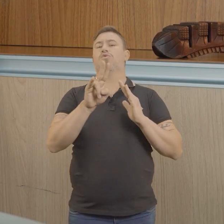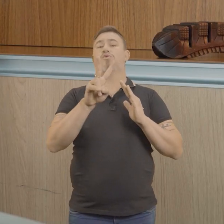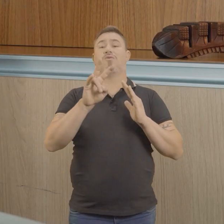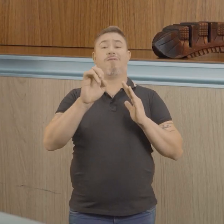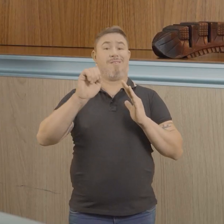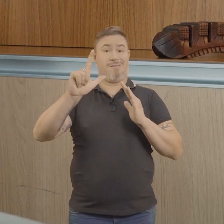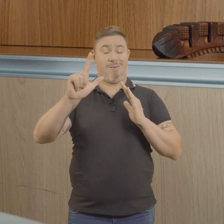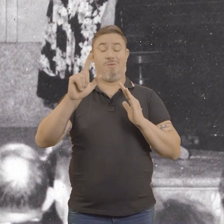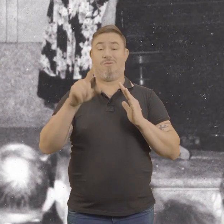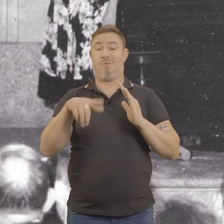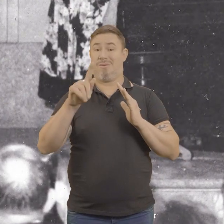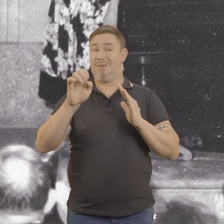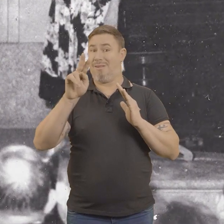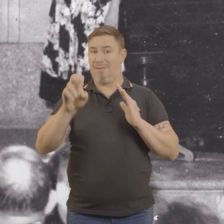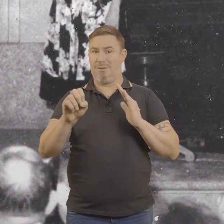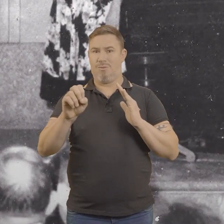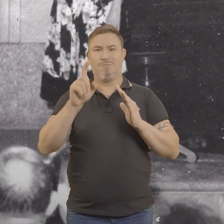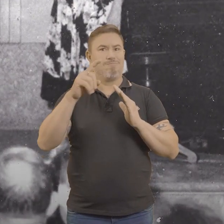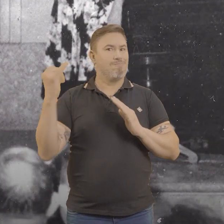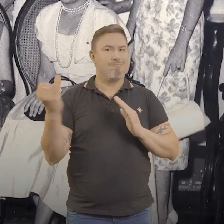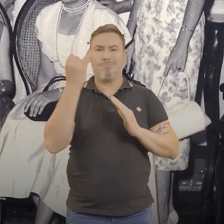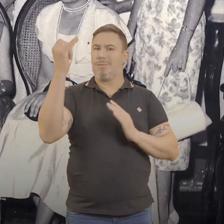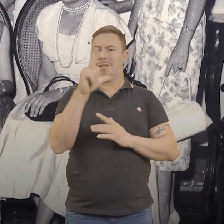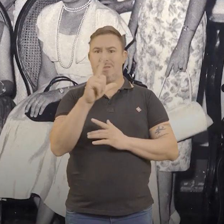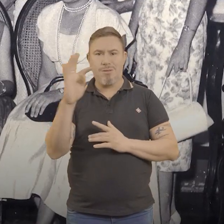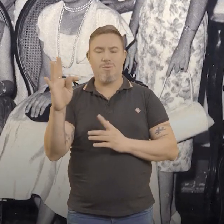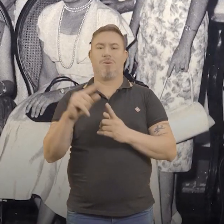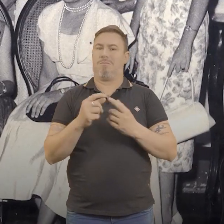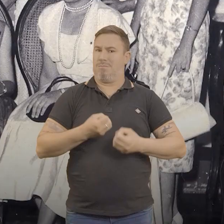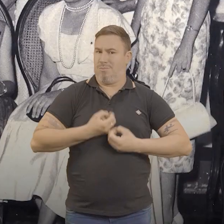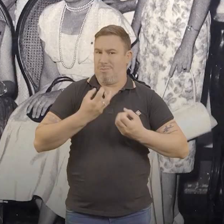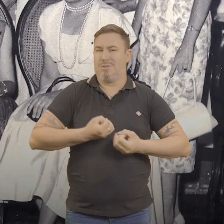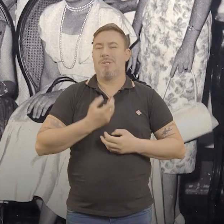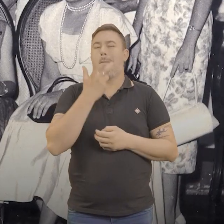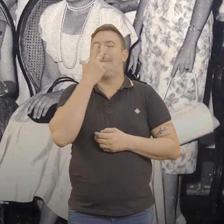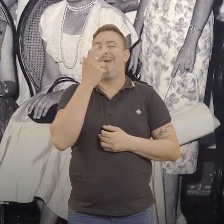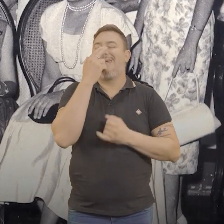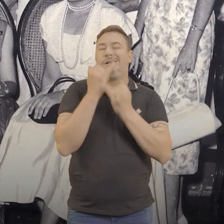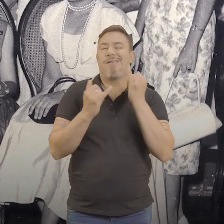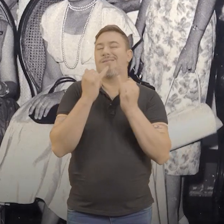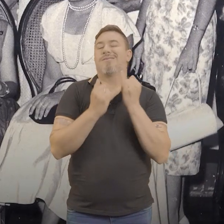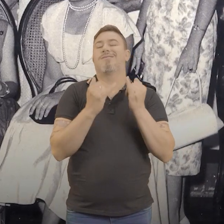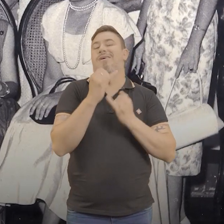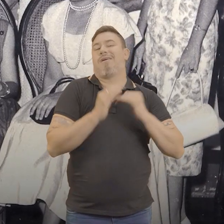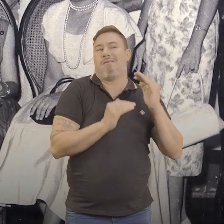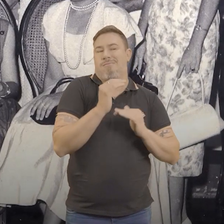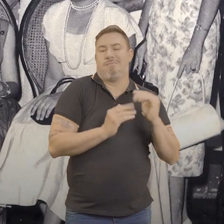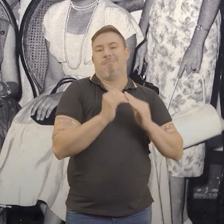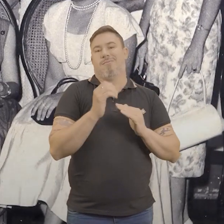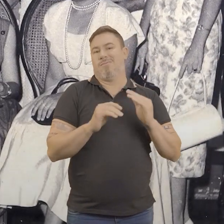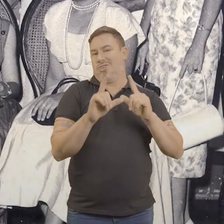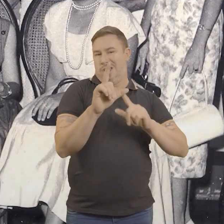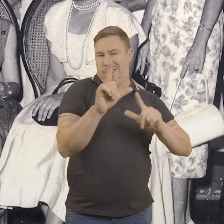a poesia, para a literatura. Funcionava como uma pequena academia de letras, né, só feminina. Eu